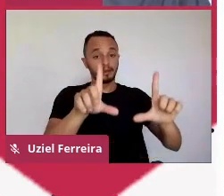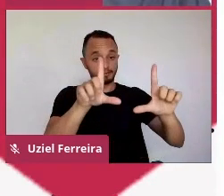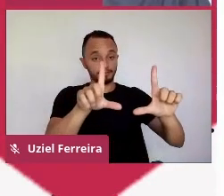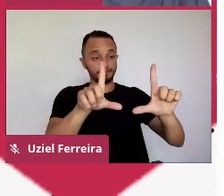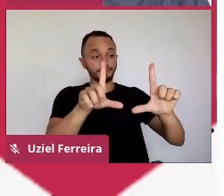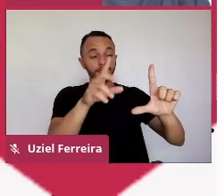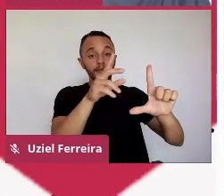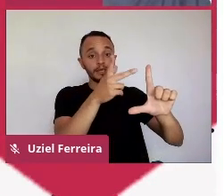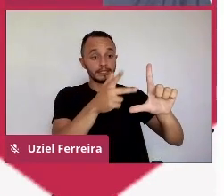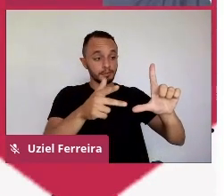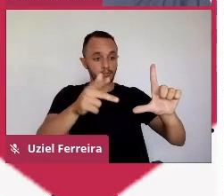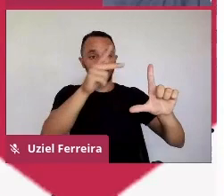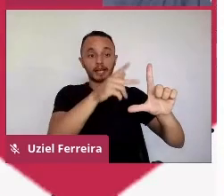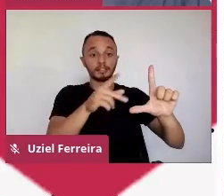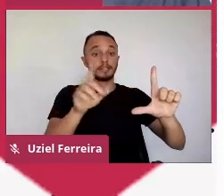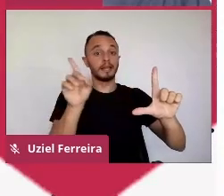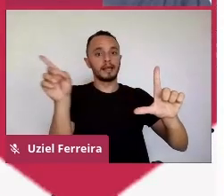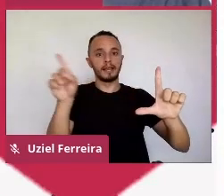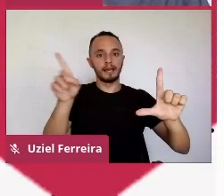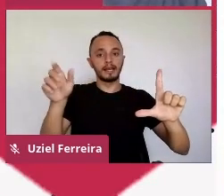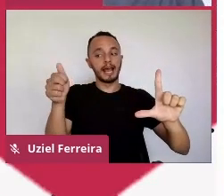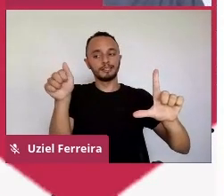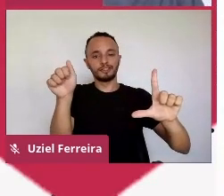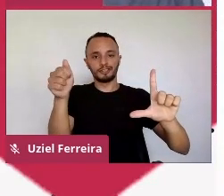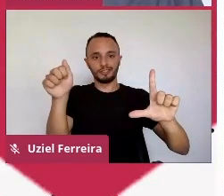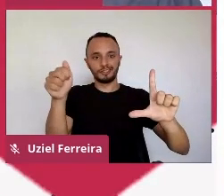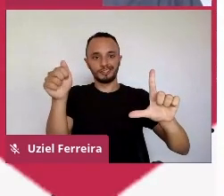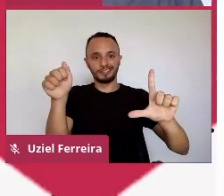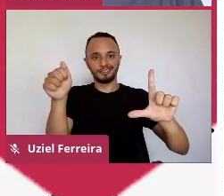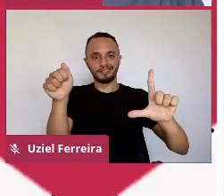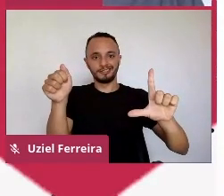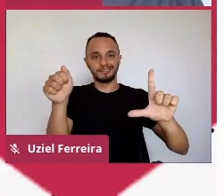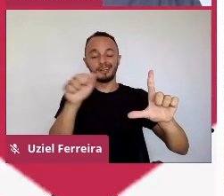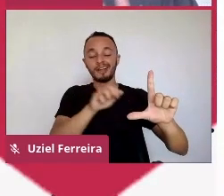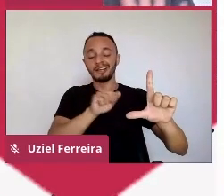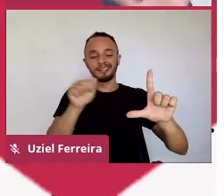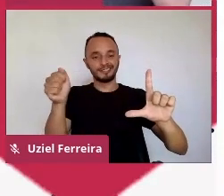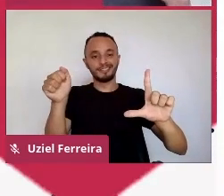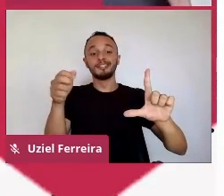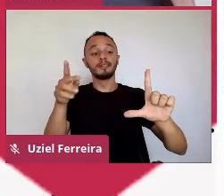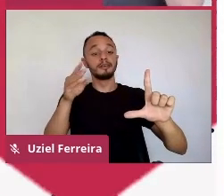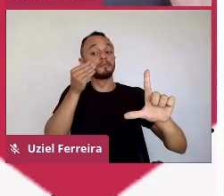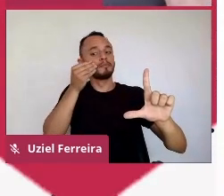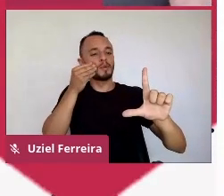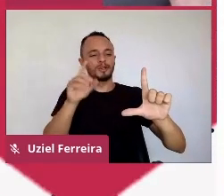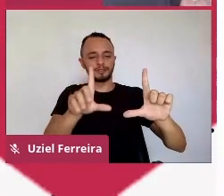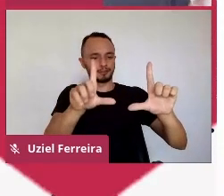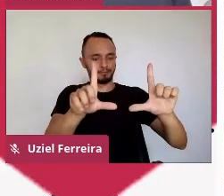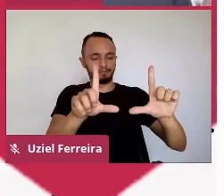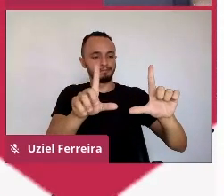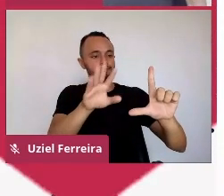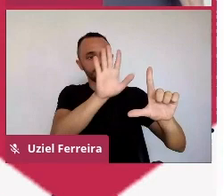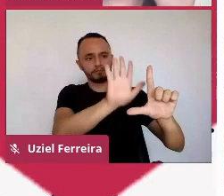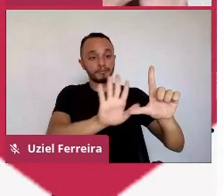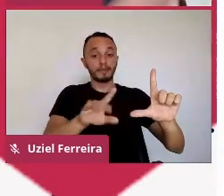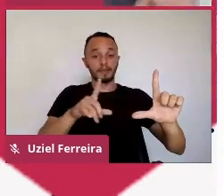na região da Patagônia, e ela mostra claramente esse exemplo para a gente. A gente tem tanto essa